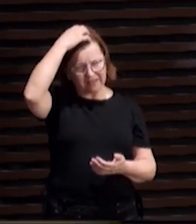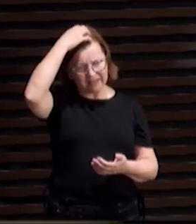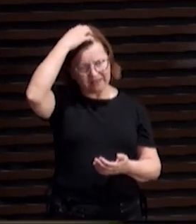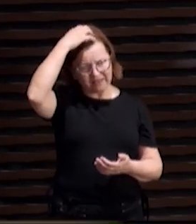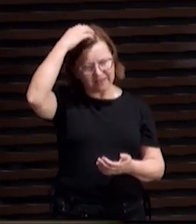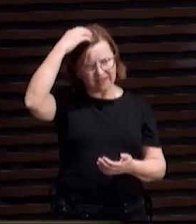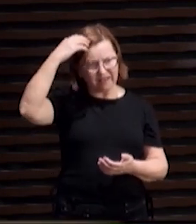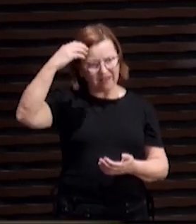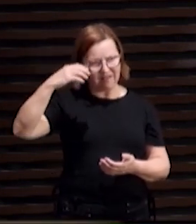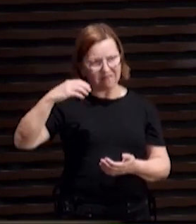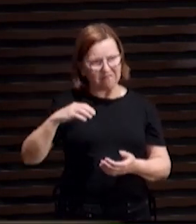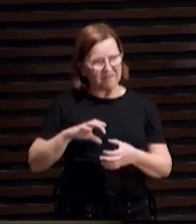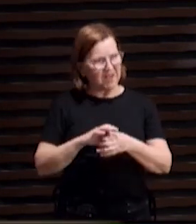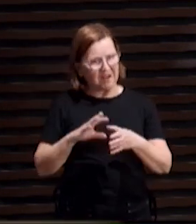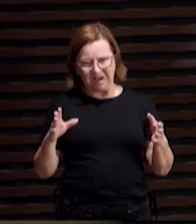na guerra.